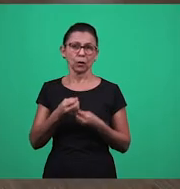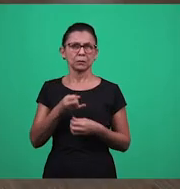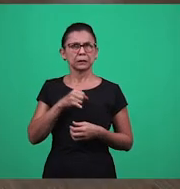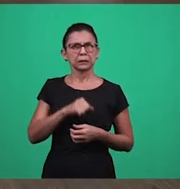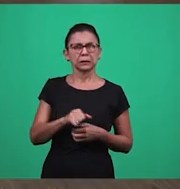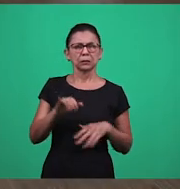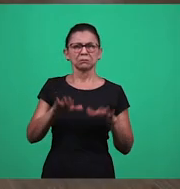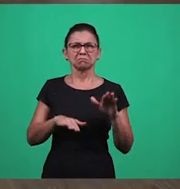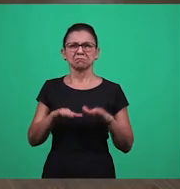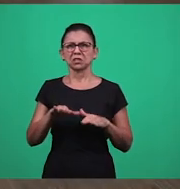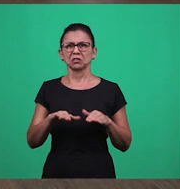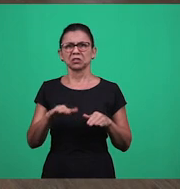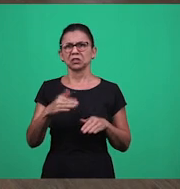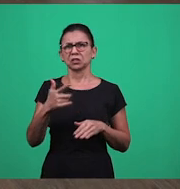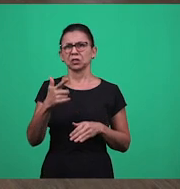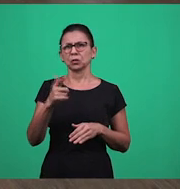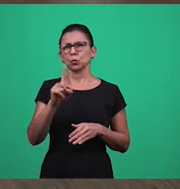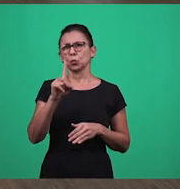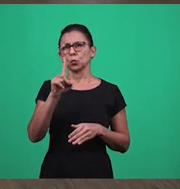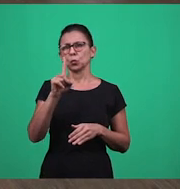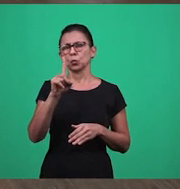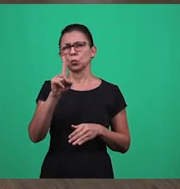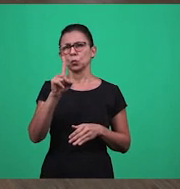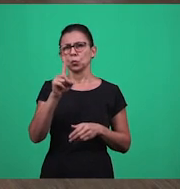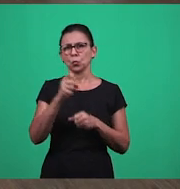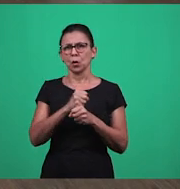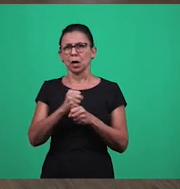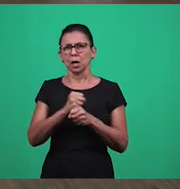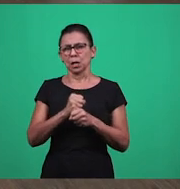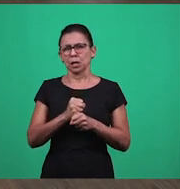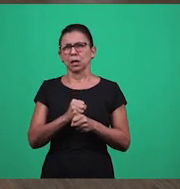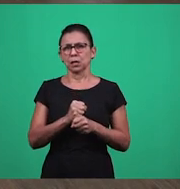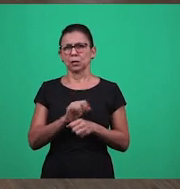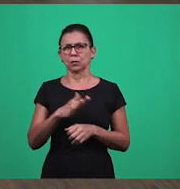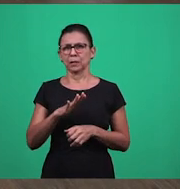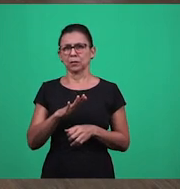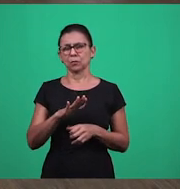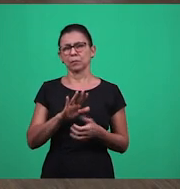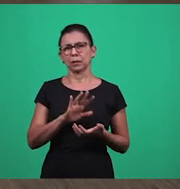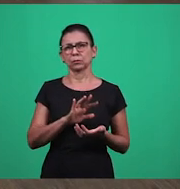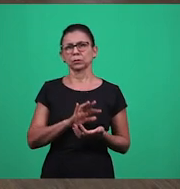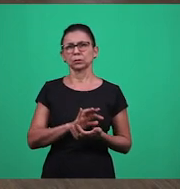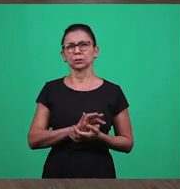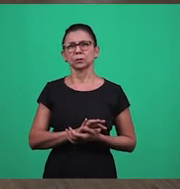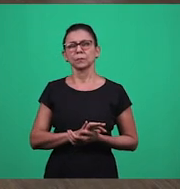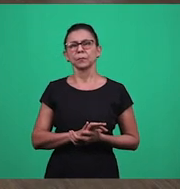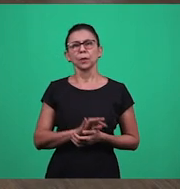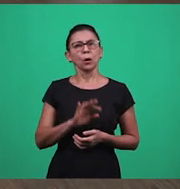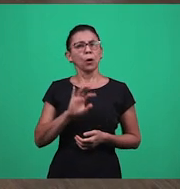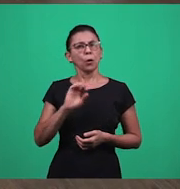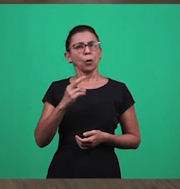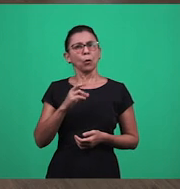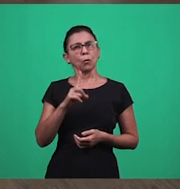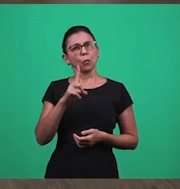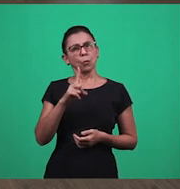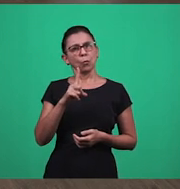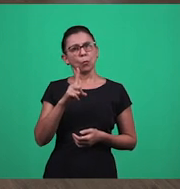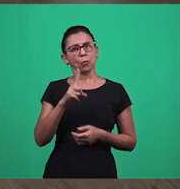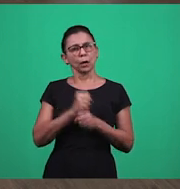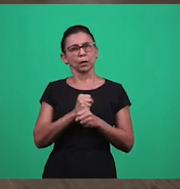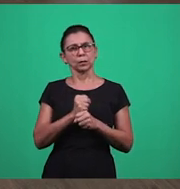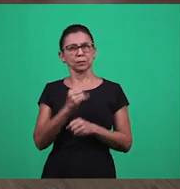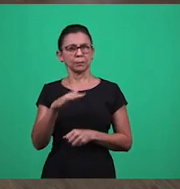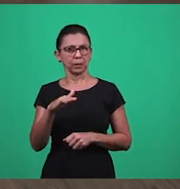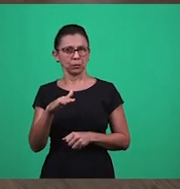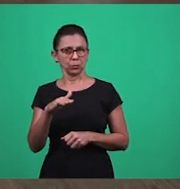sair em cerca de 12 meses a 18 meses. Muito bem. Doutor Leonardo,